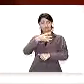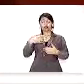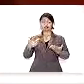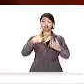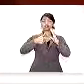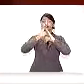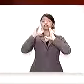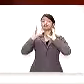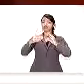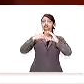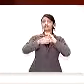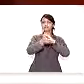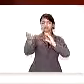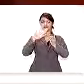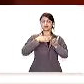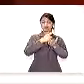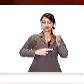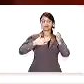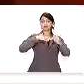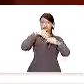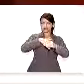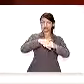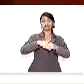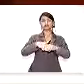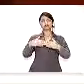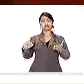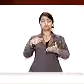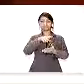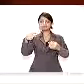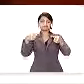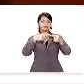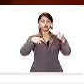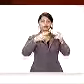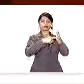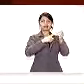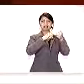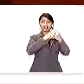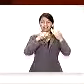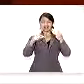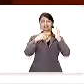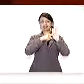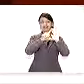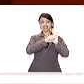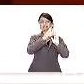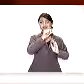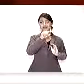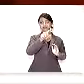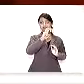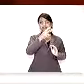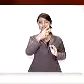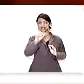previamente disponibilizados o objet não se enquadra no artigo primeo da lei federal 10.520 02